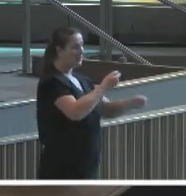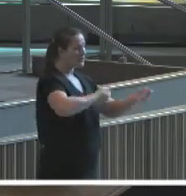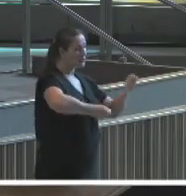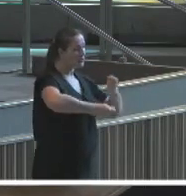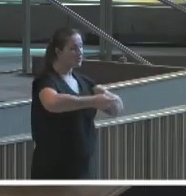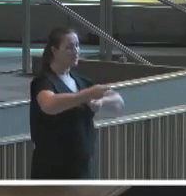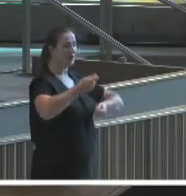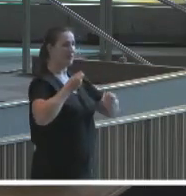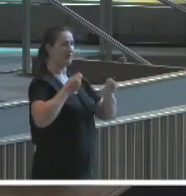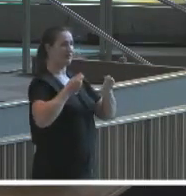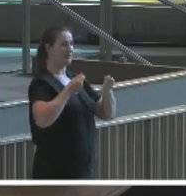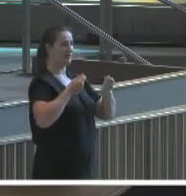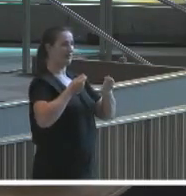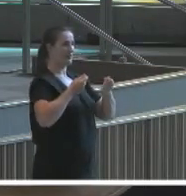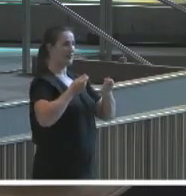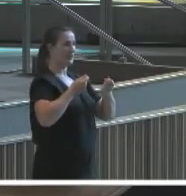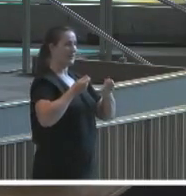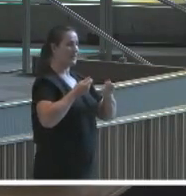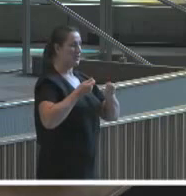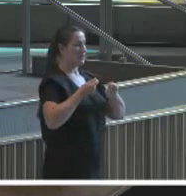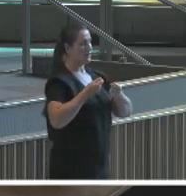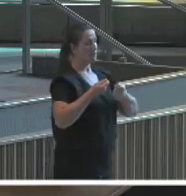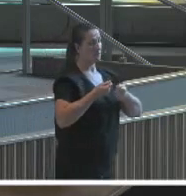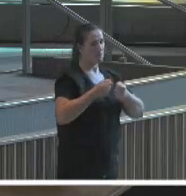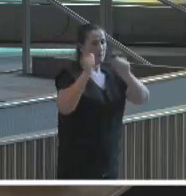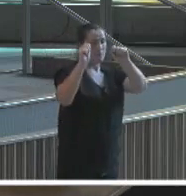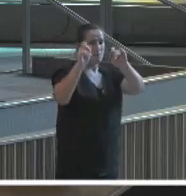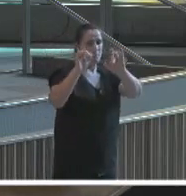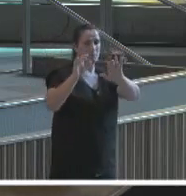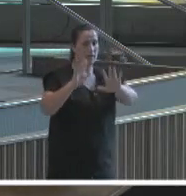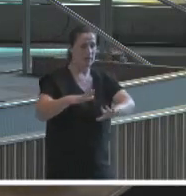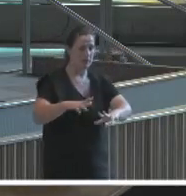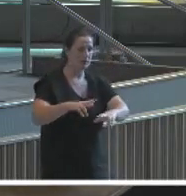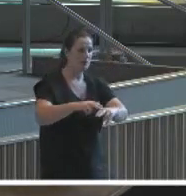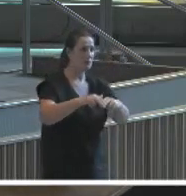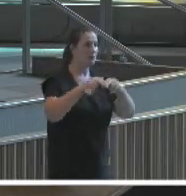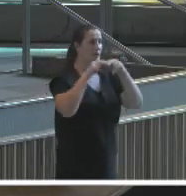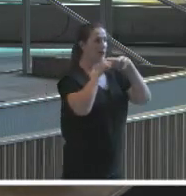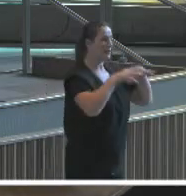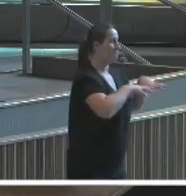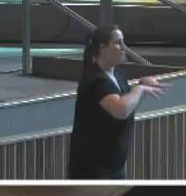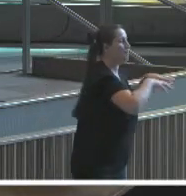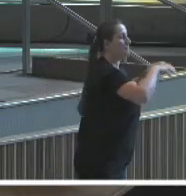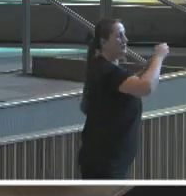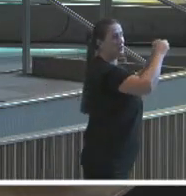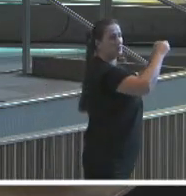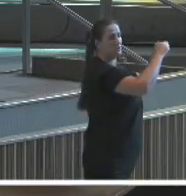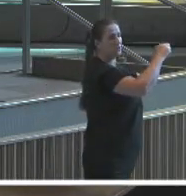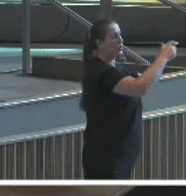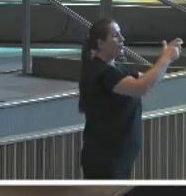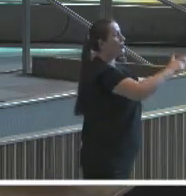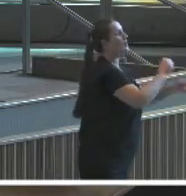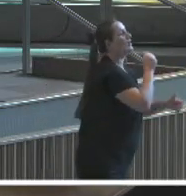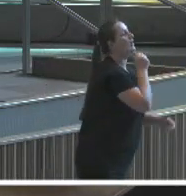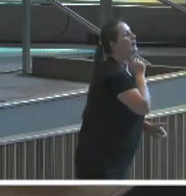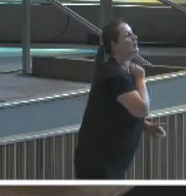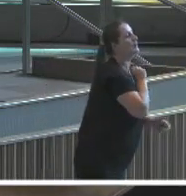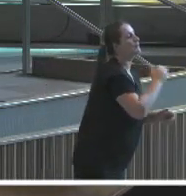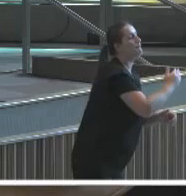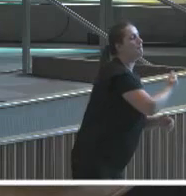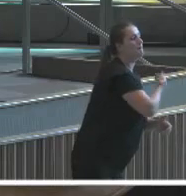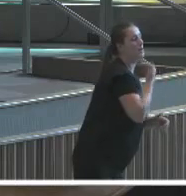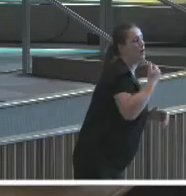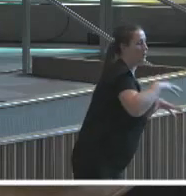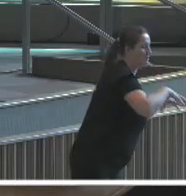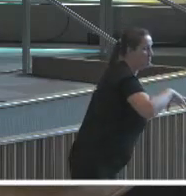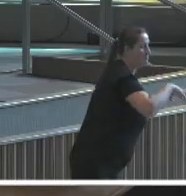Acor, que é o vale da desgraça, o vale da tribulação. O lugar onde Acã morre se torna a